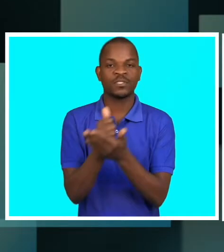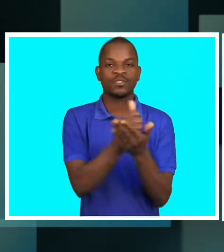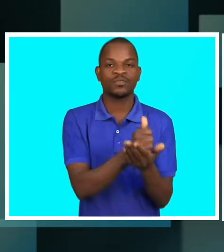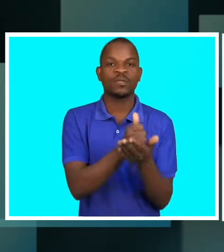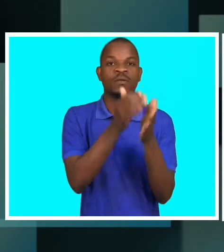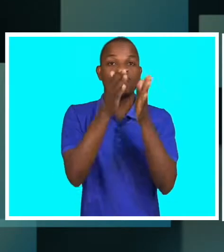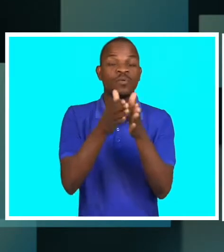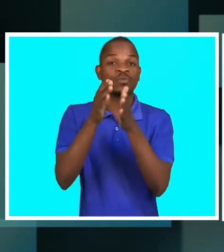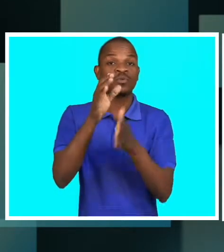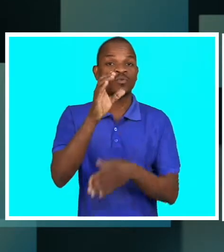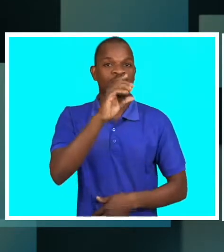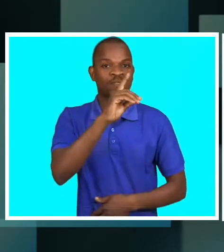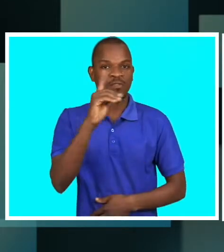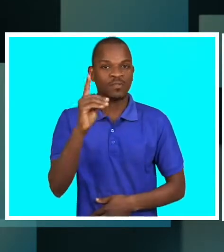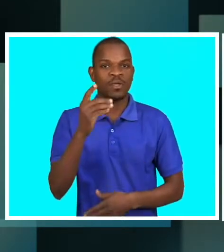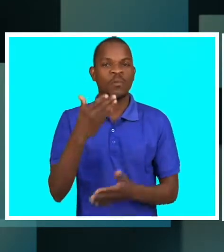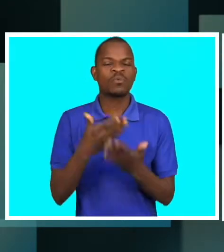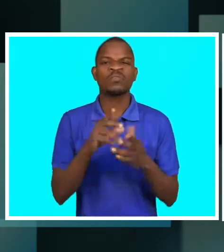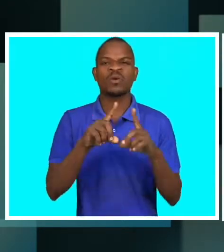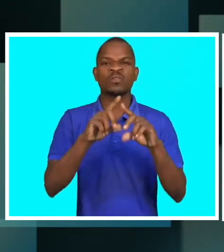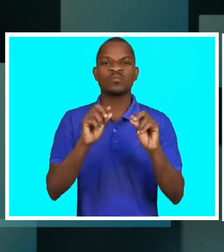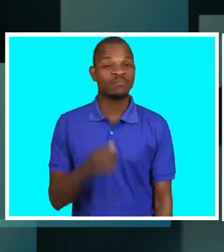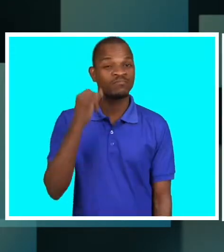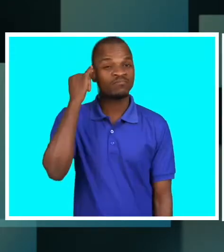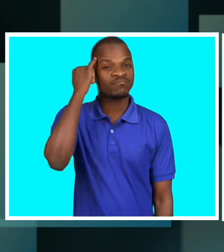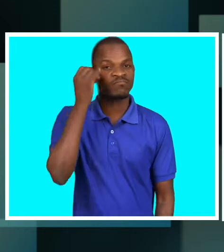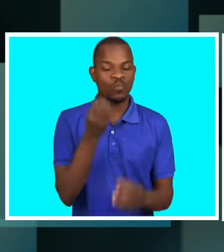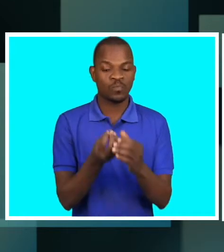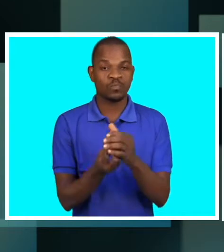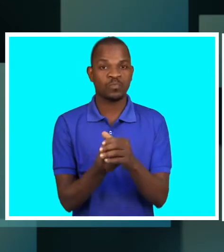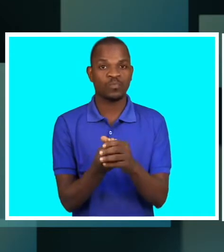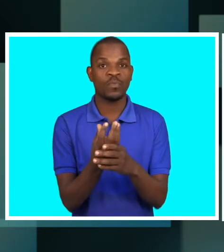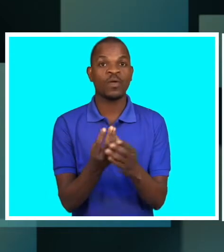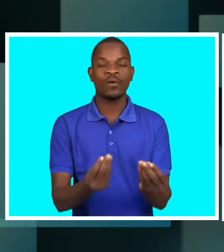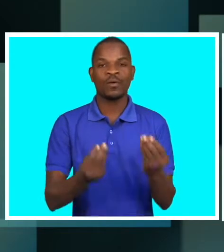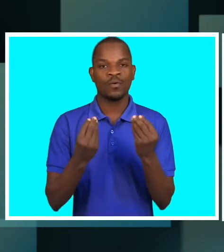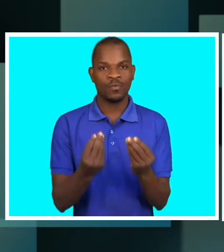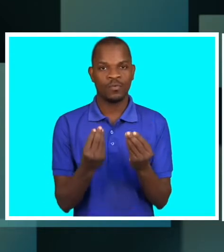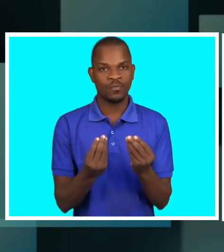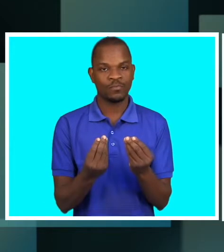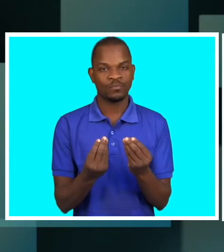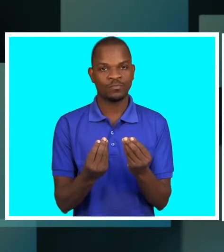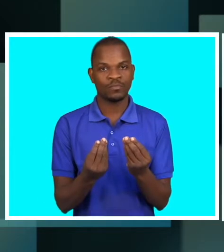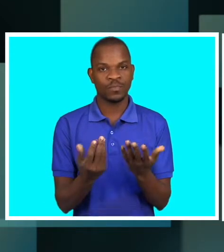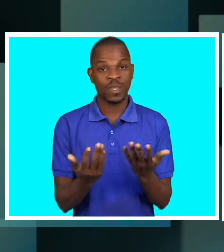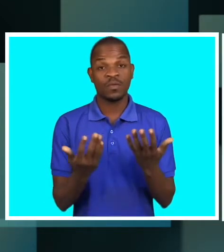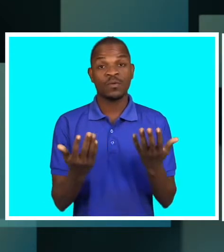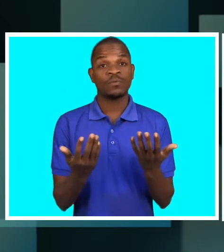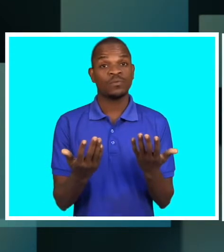começou essa iniciativa de ajudar as pessoas com deficiência? A iniciativa surgiu através de